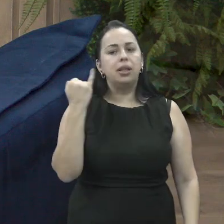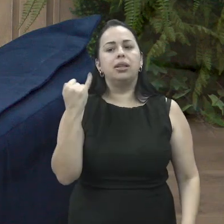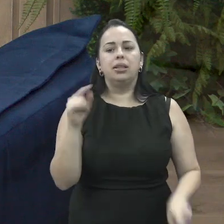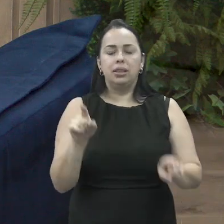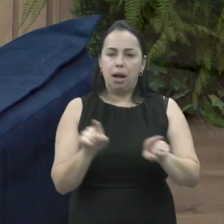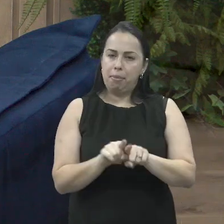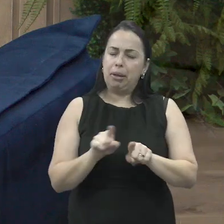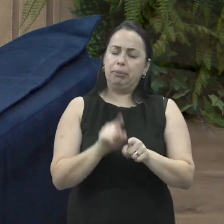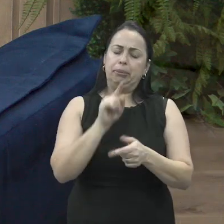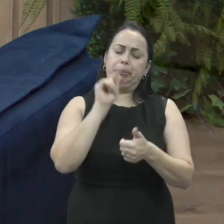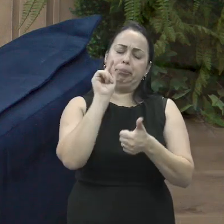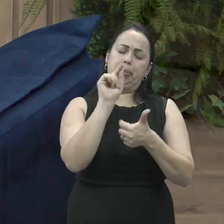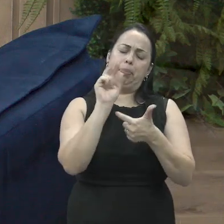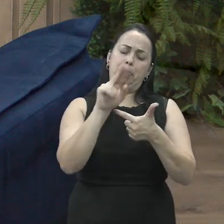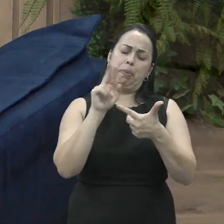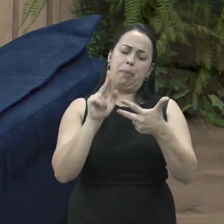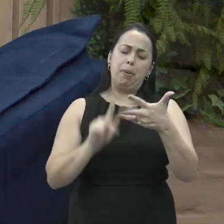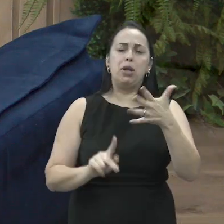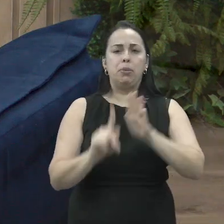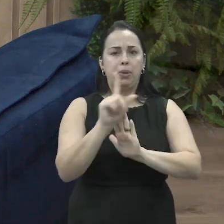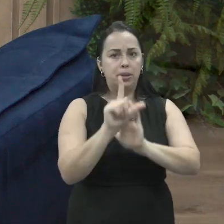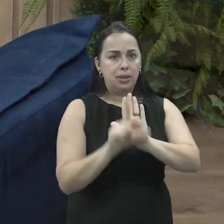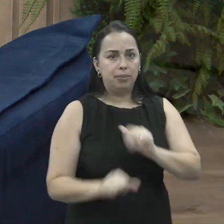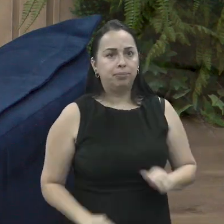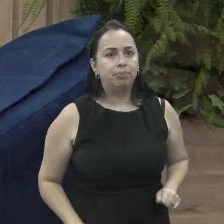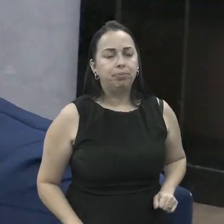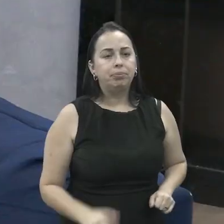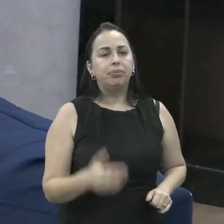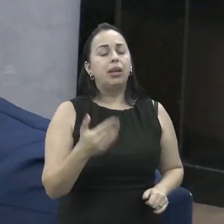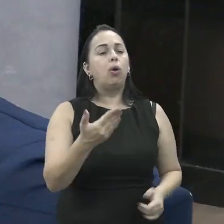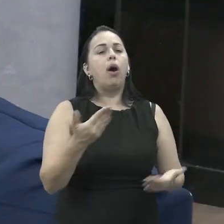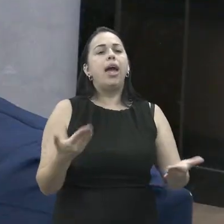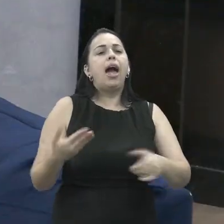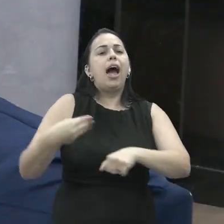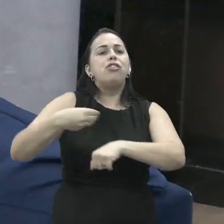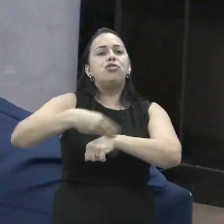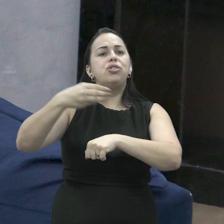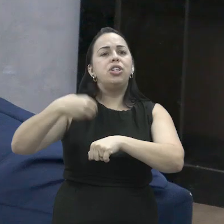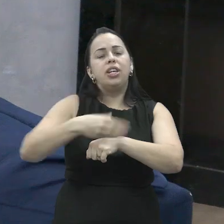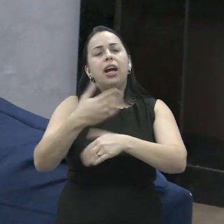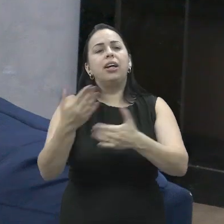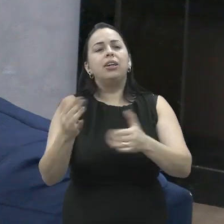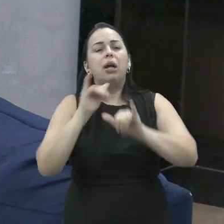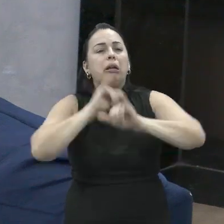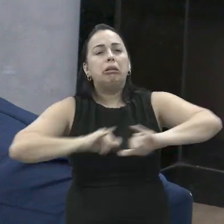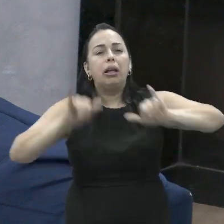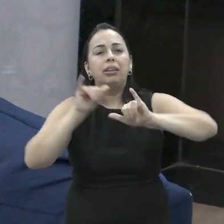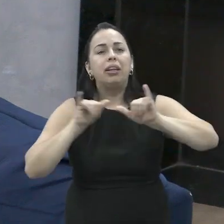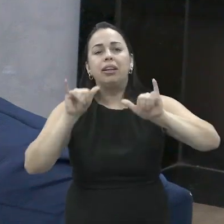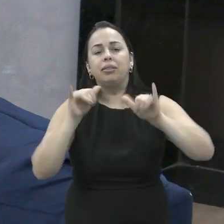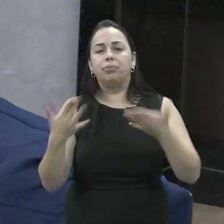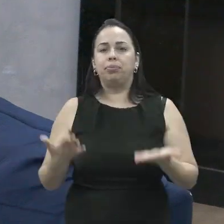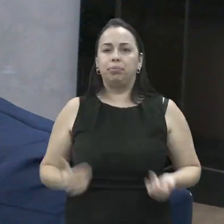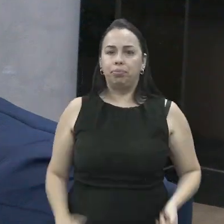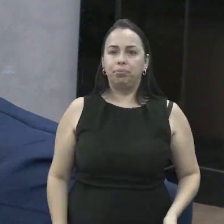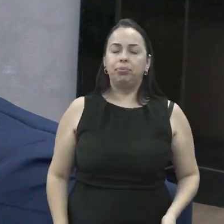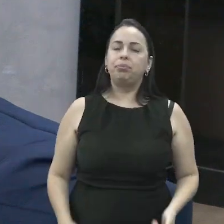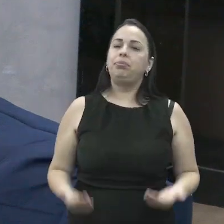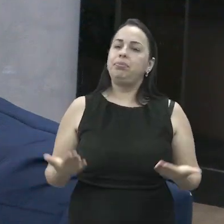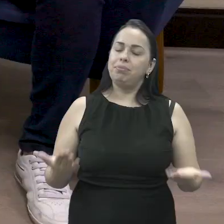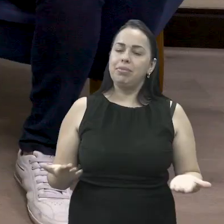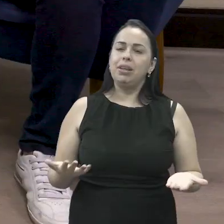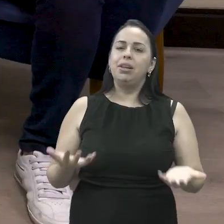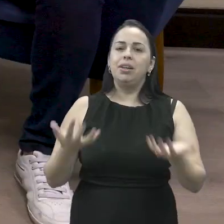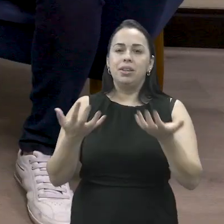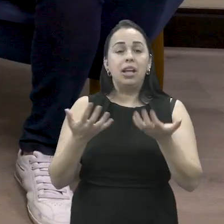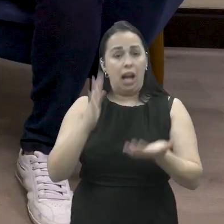fundamental importância para a nossa cidade, entre vários outros projetos, né. E que mensagem, então, para finalizar, o senhor deixa para o povo de São José dos